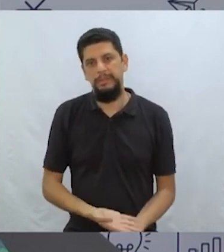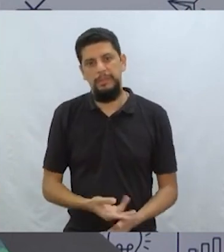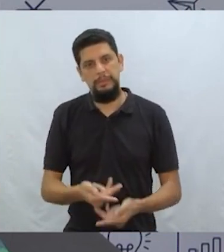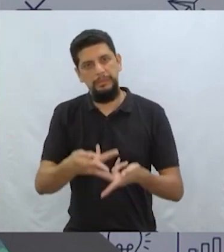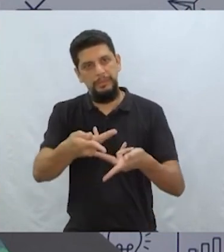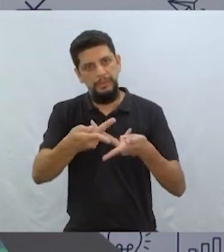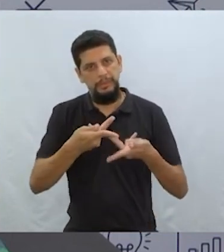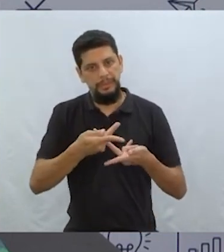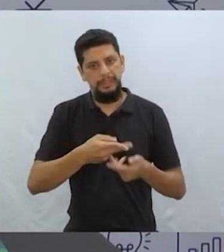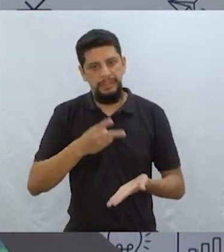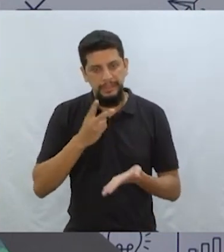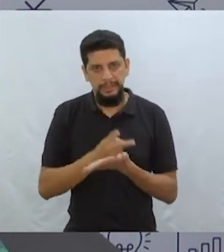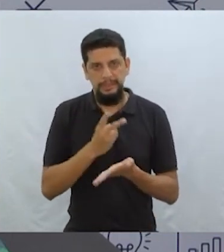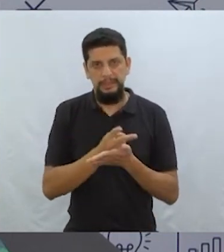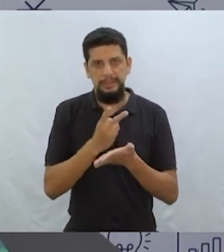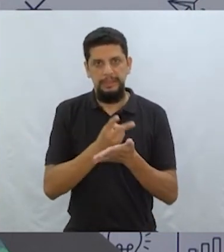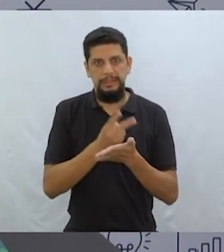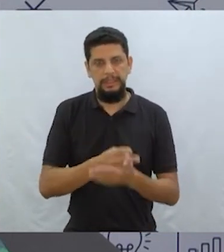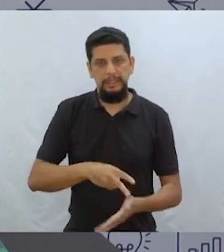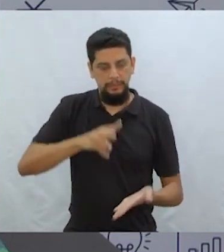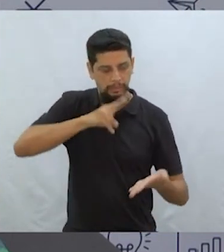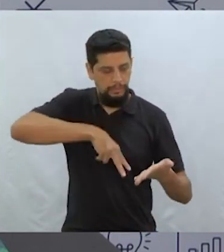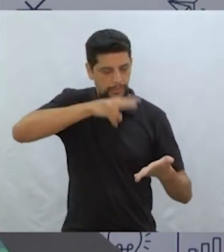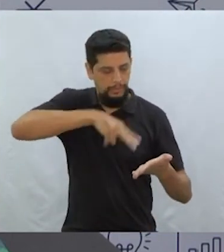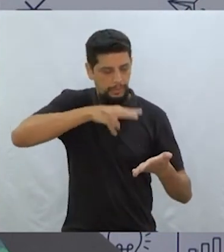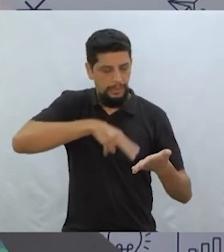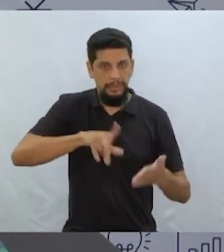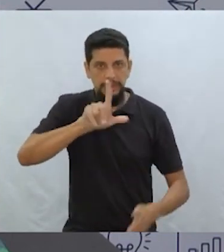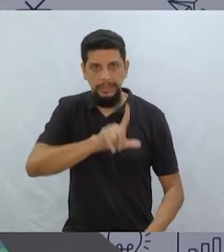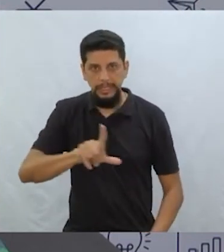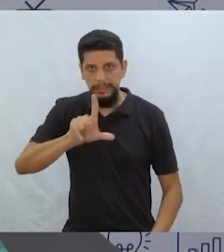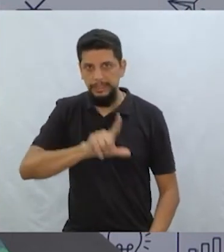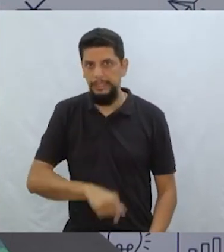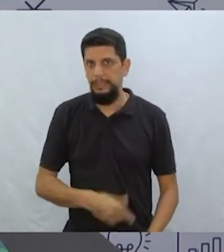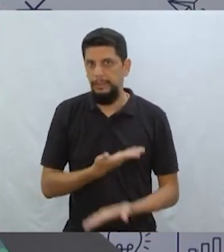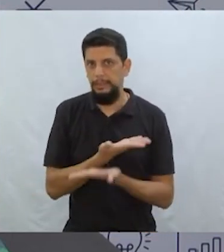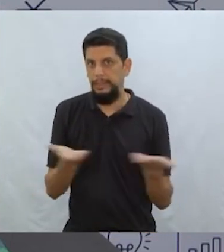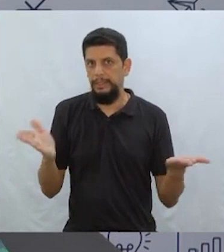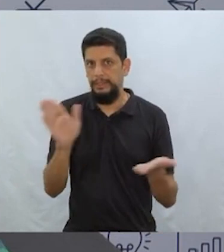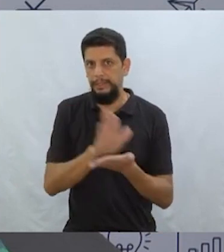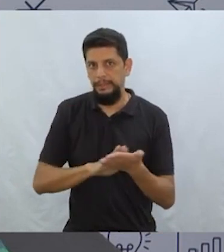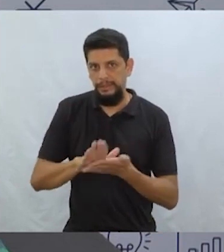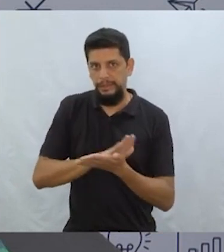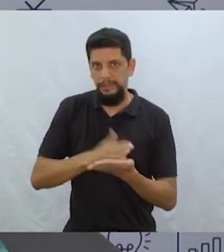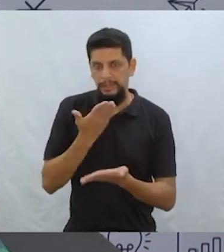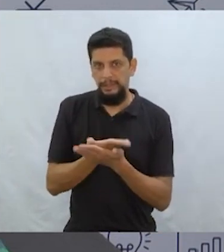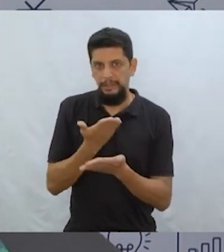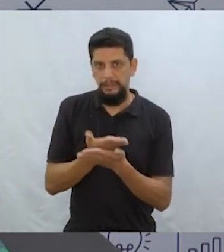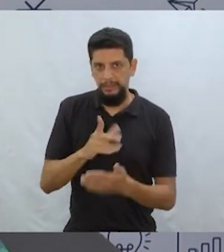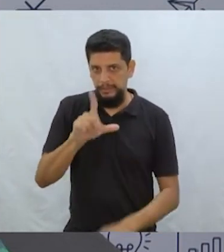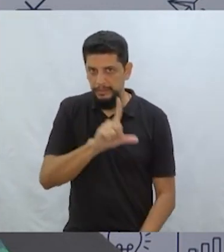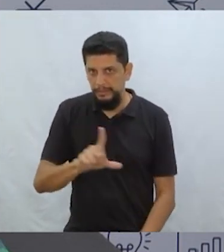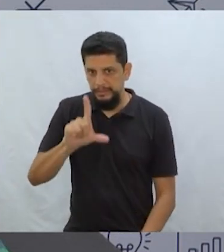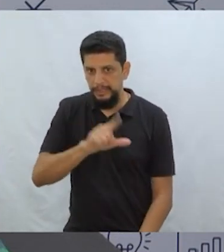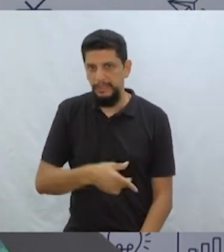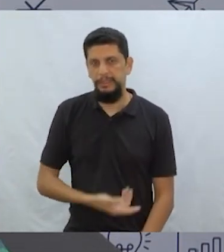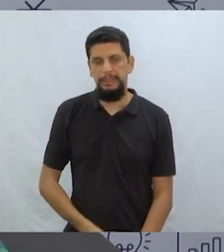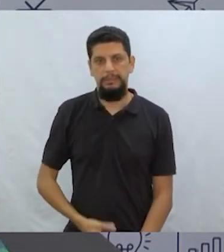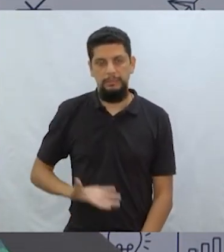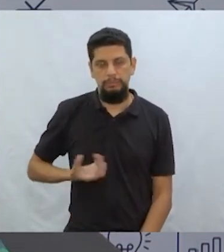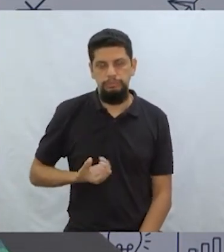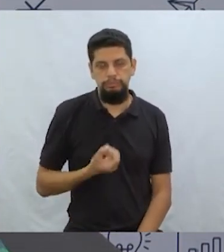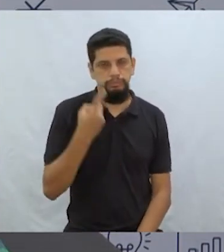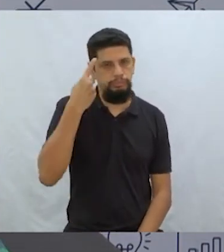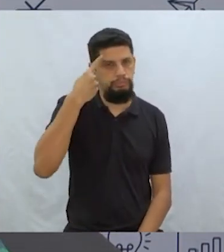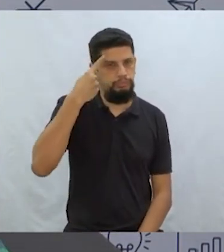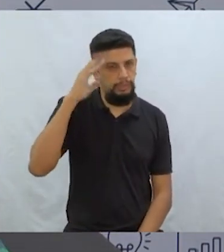então convido vocês sempre a fazerem as leituras e não perderem as nossas aulas de literatura pra